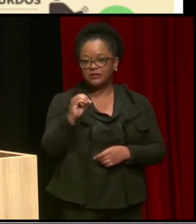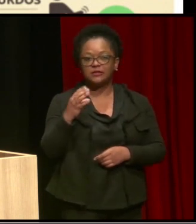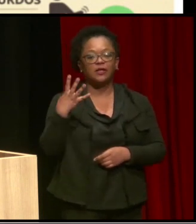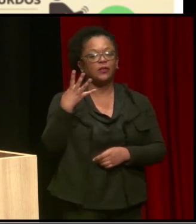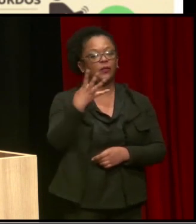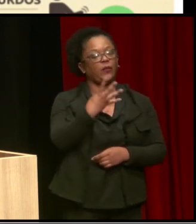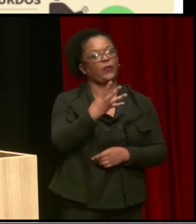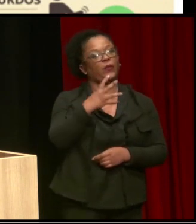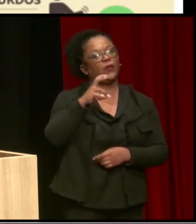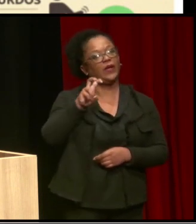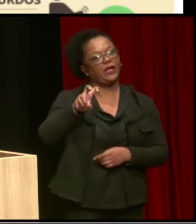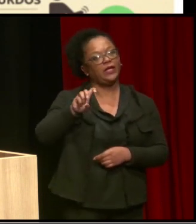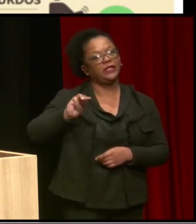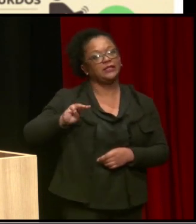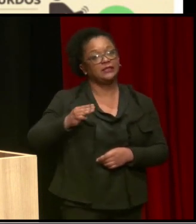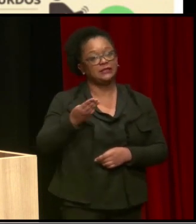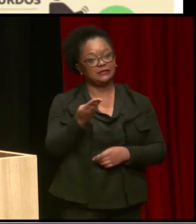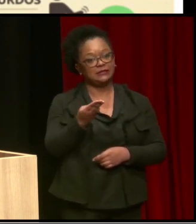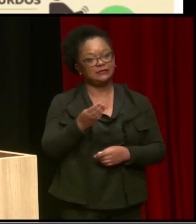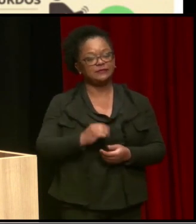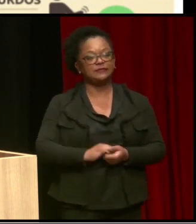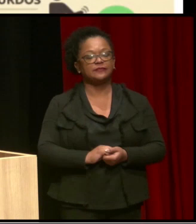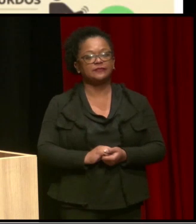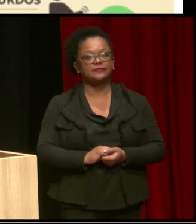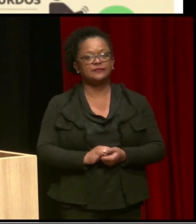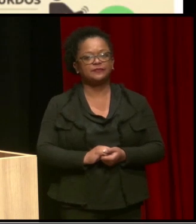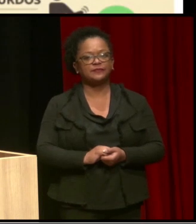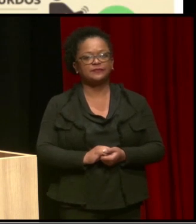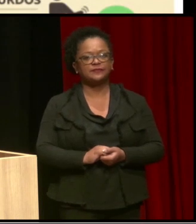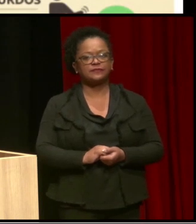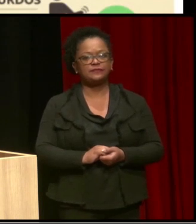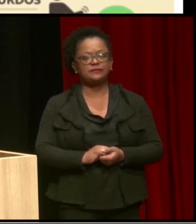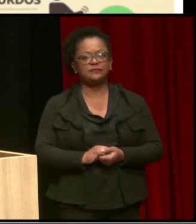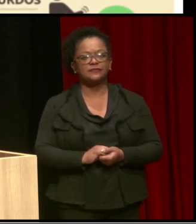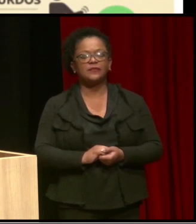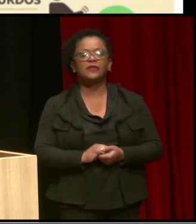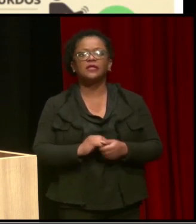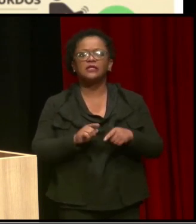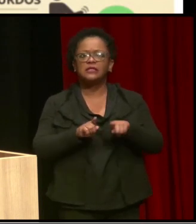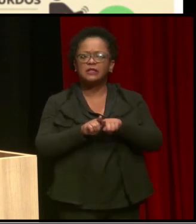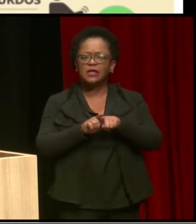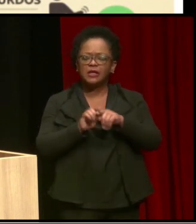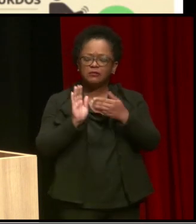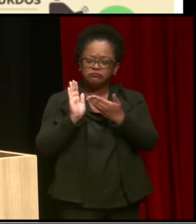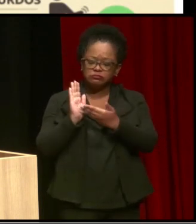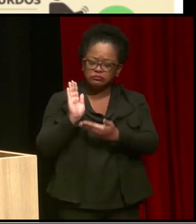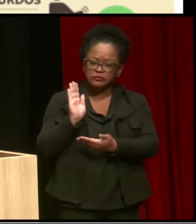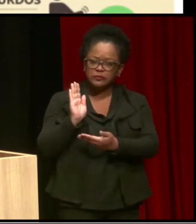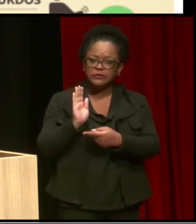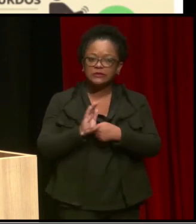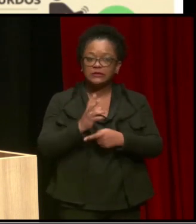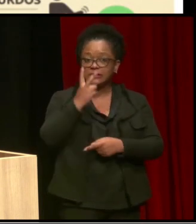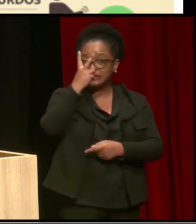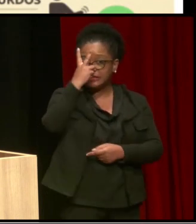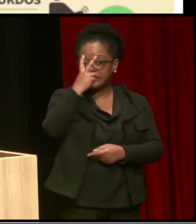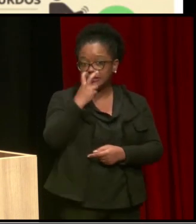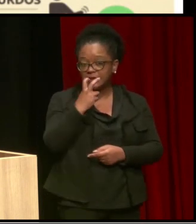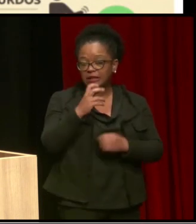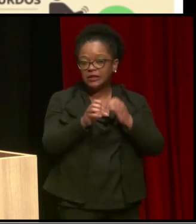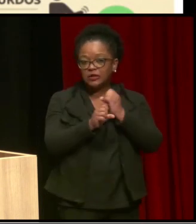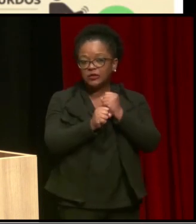Agora, se você olhar do lado abaixo desses 45 milhões, quem pode, obviamente, ver, você vai ver que cegos são